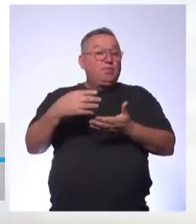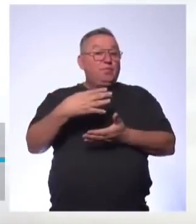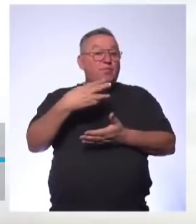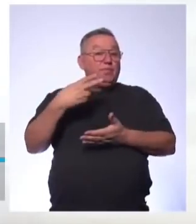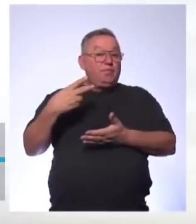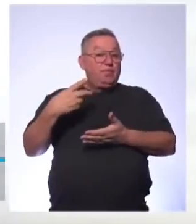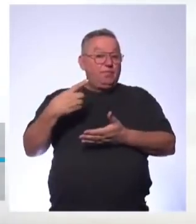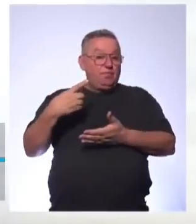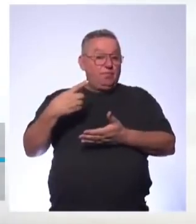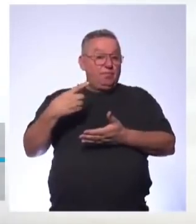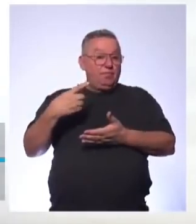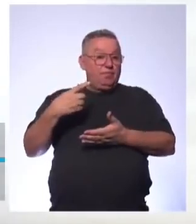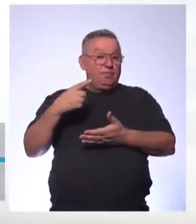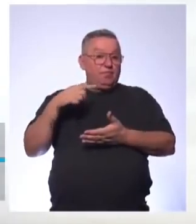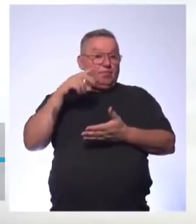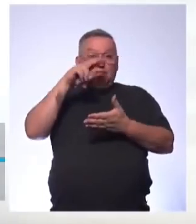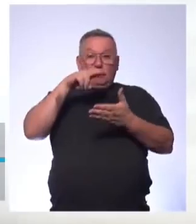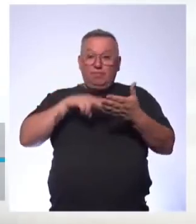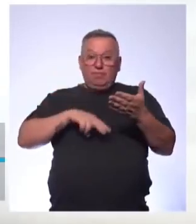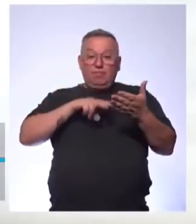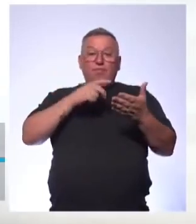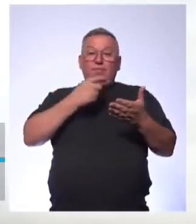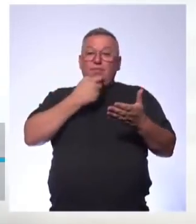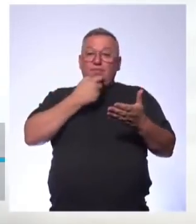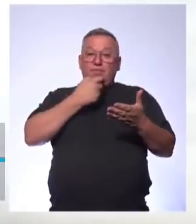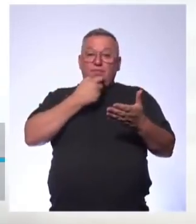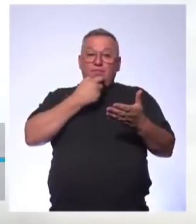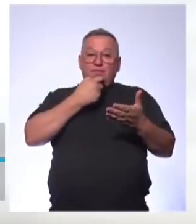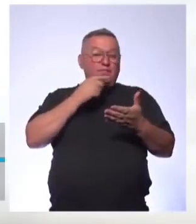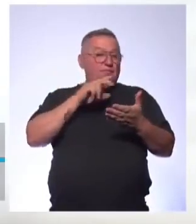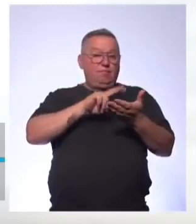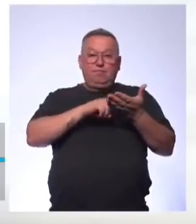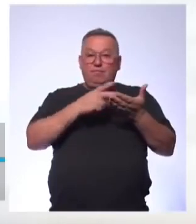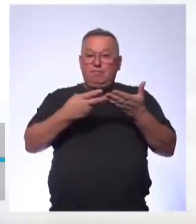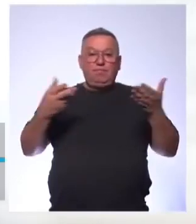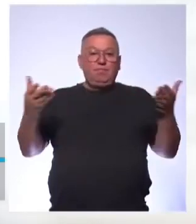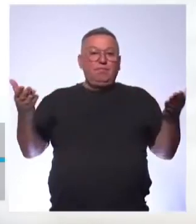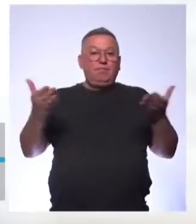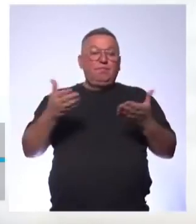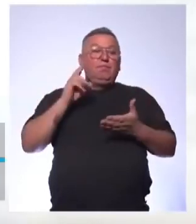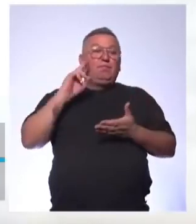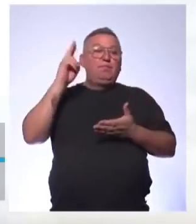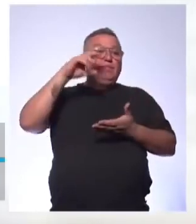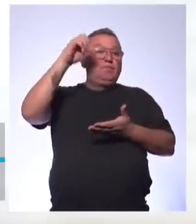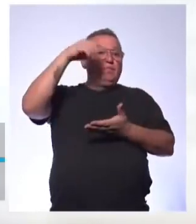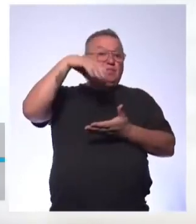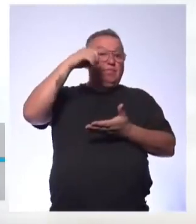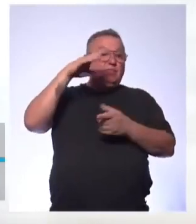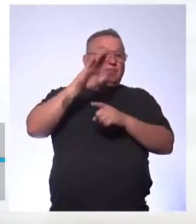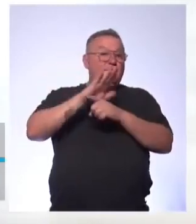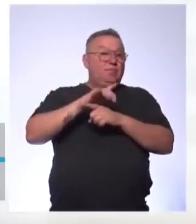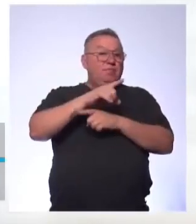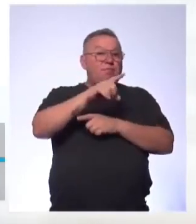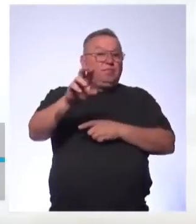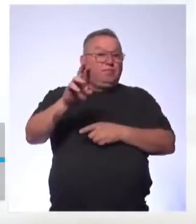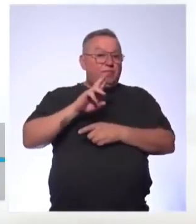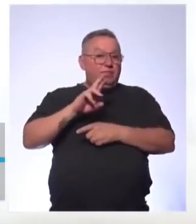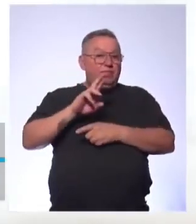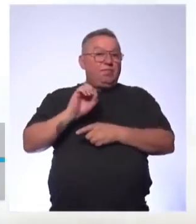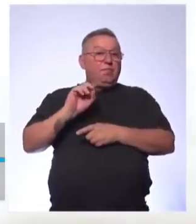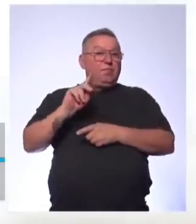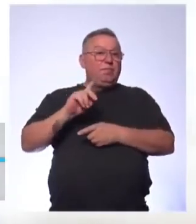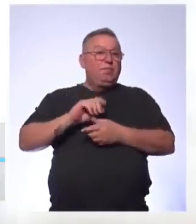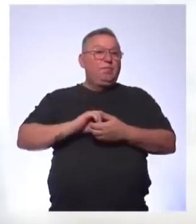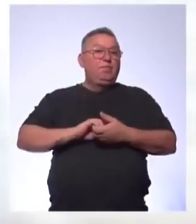ler o texto em inglês, nós não vamos traduzir agora, tá certo? É só para você ir dando um print para ajudar você a responder as questões, tá